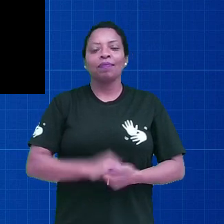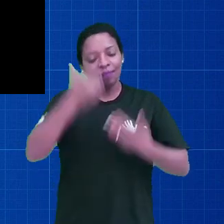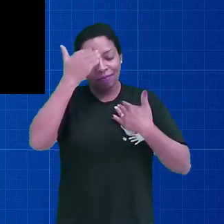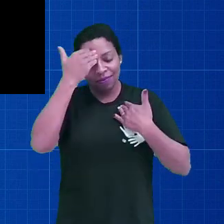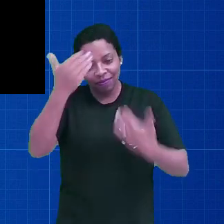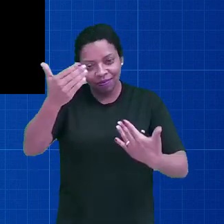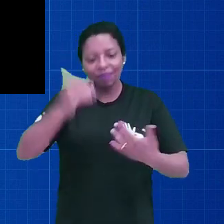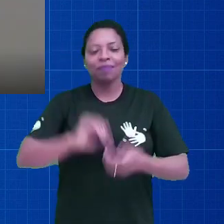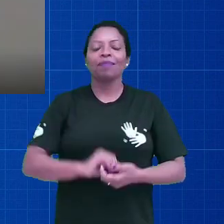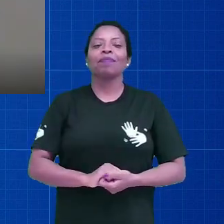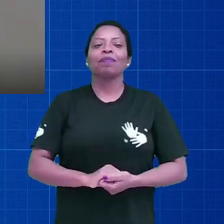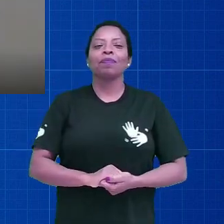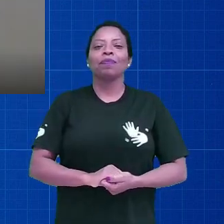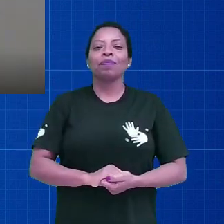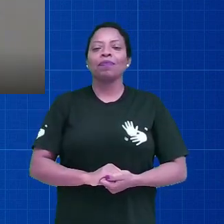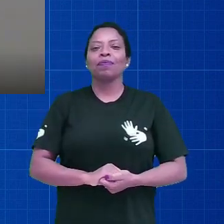Obrigado.